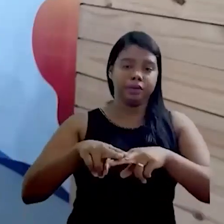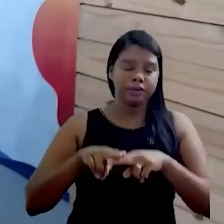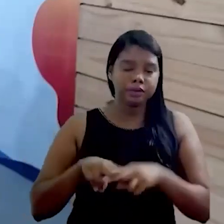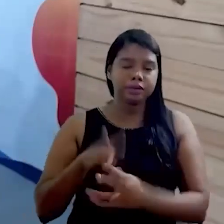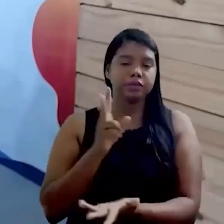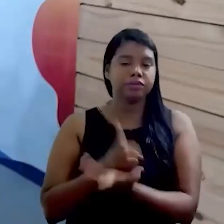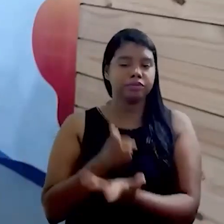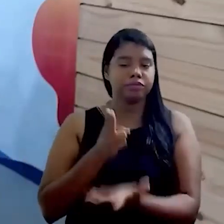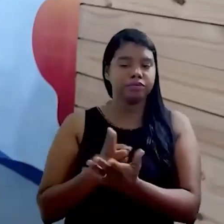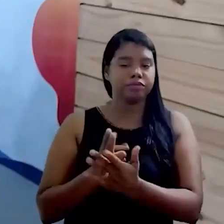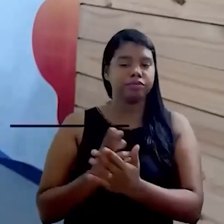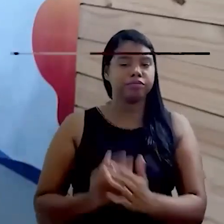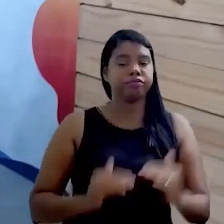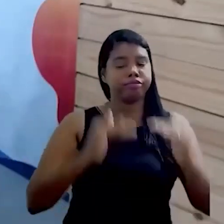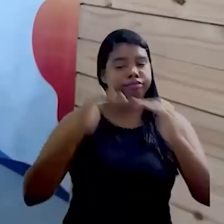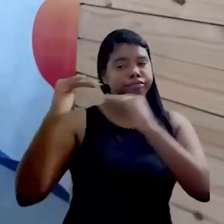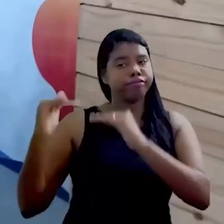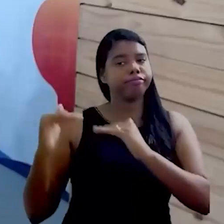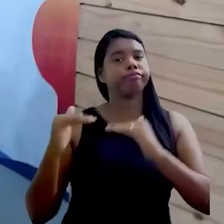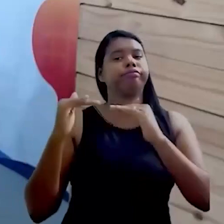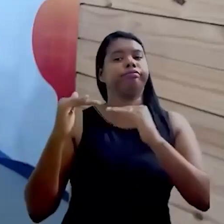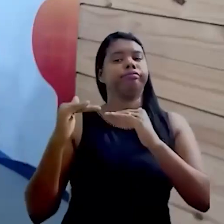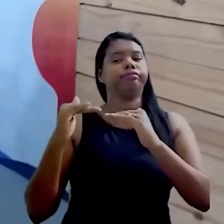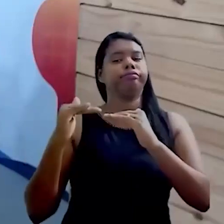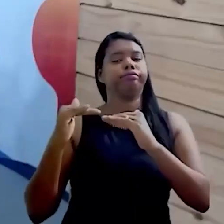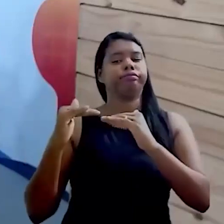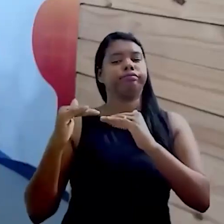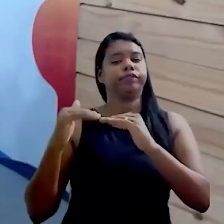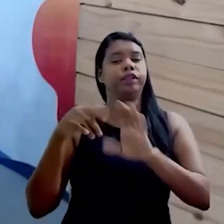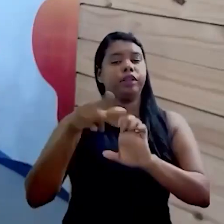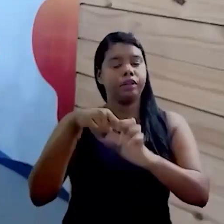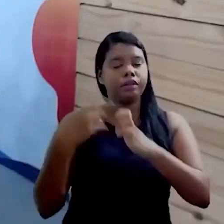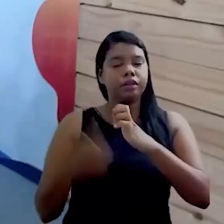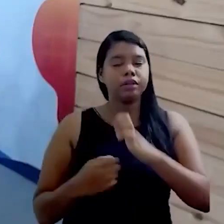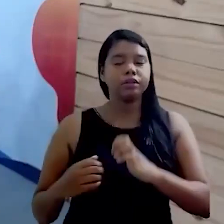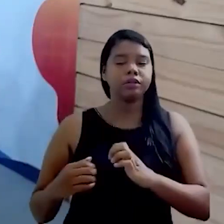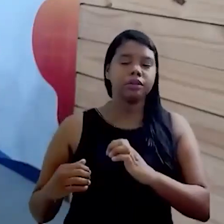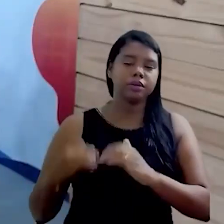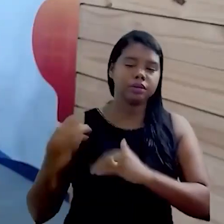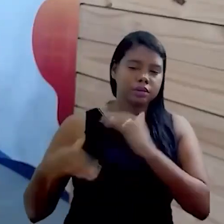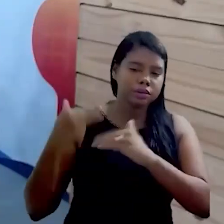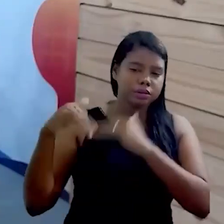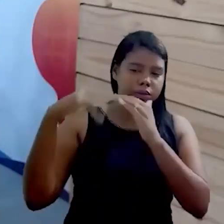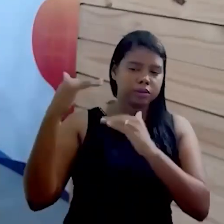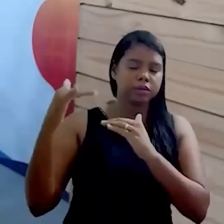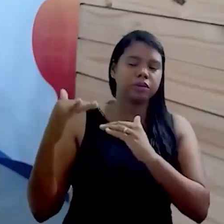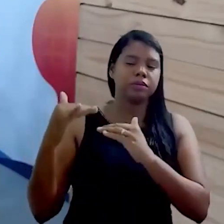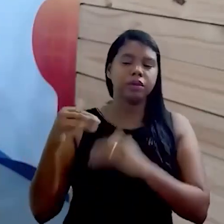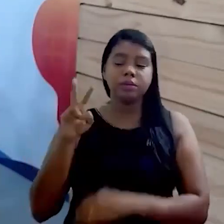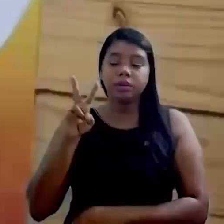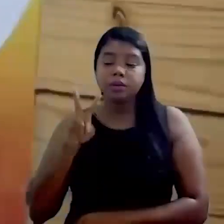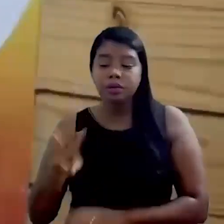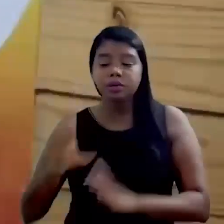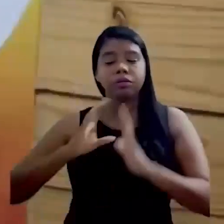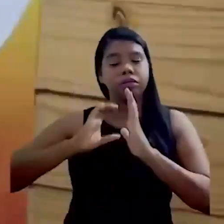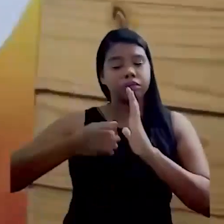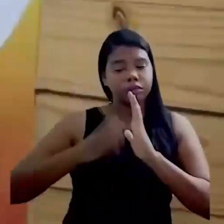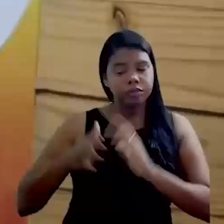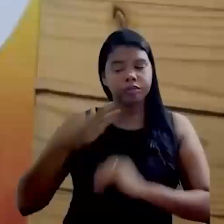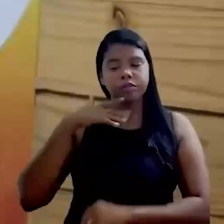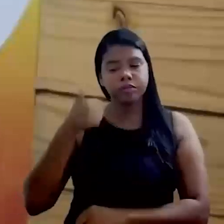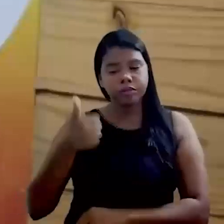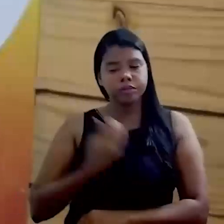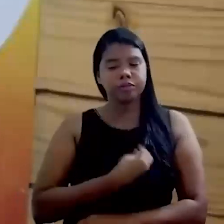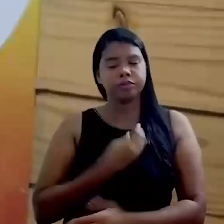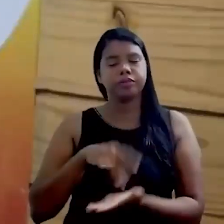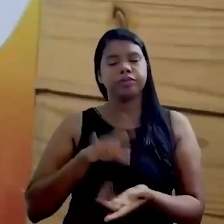busca sempre um equilíbrio aí, ó. Não, vamos fazer nossa empresa crescer, mas vamos olhar com carinho, com atenção para esse funcionário. E aí, acho que tem duas tendências que eu acho